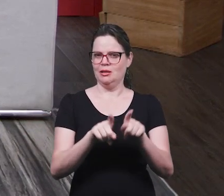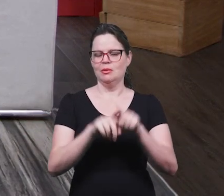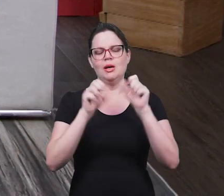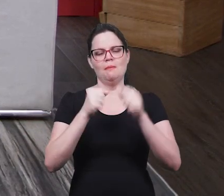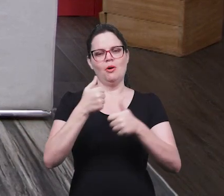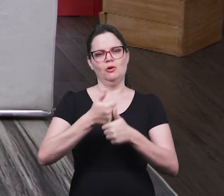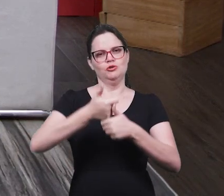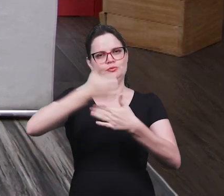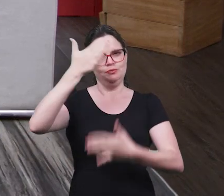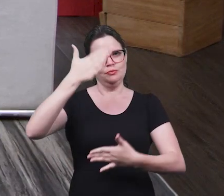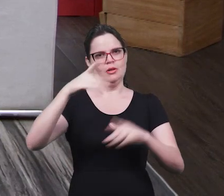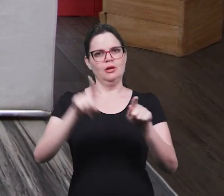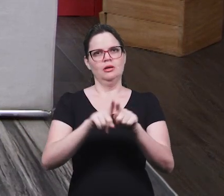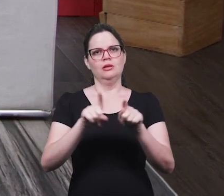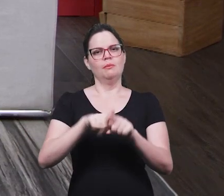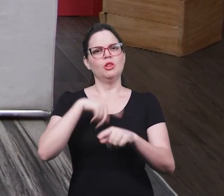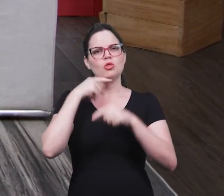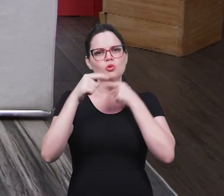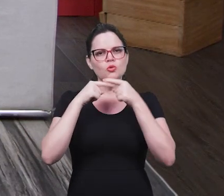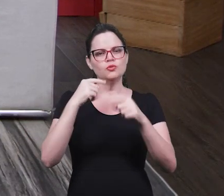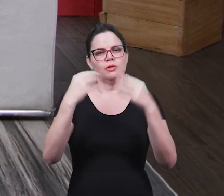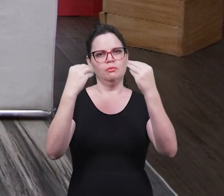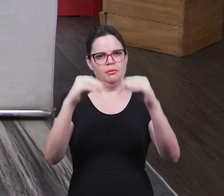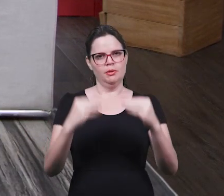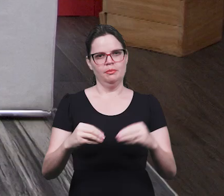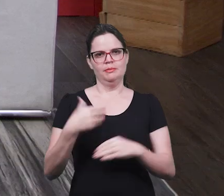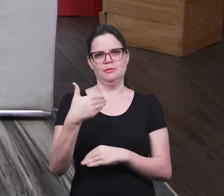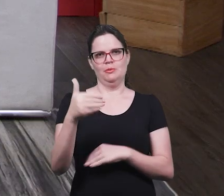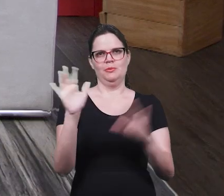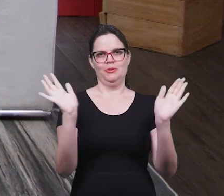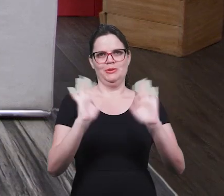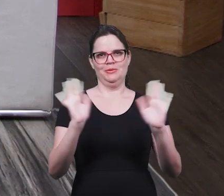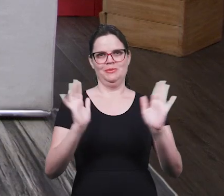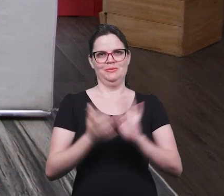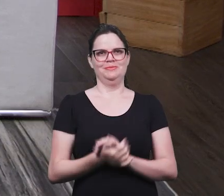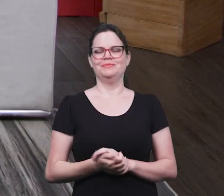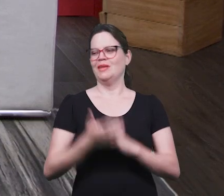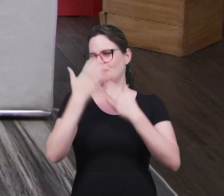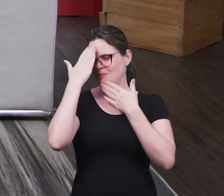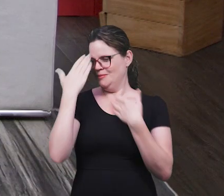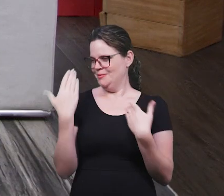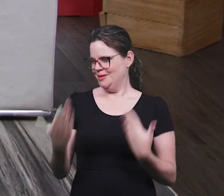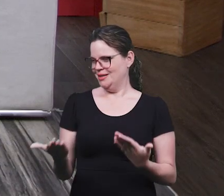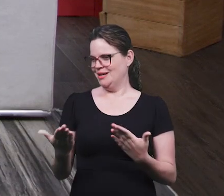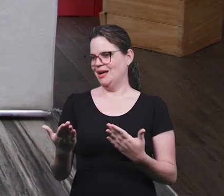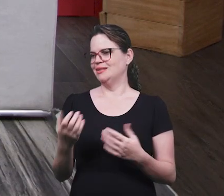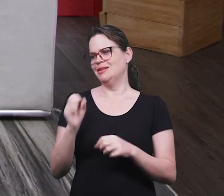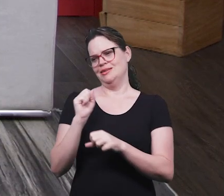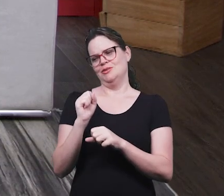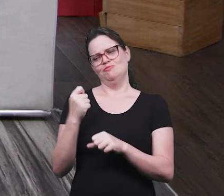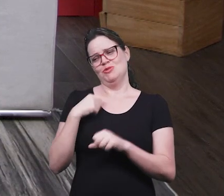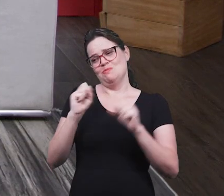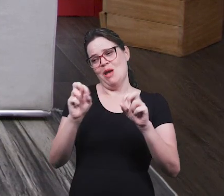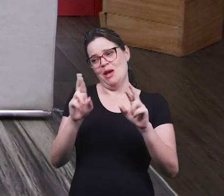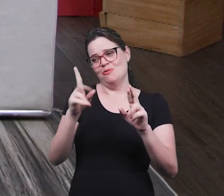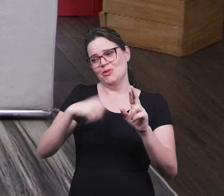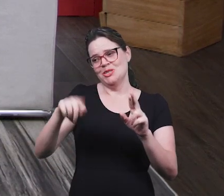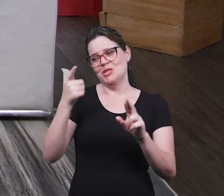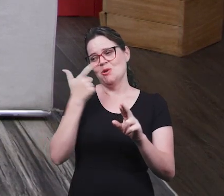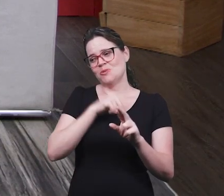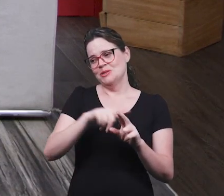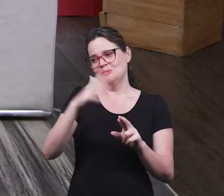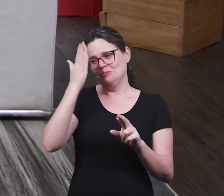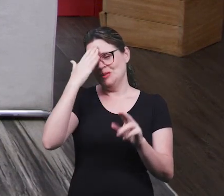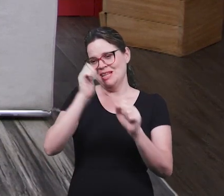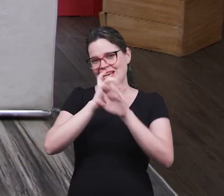gostado. Não deixe de comentar aqui e deixar a dúvida de vocês. Até o próximo programa. Obrigada, Dani. Espero ter